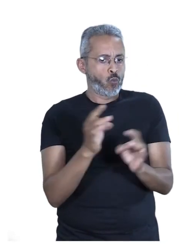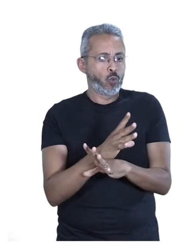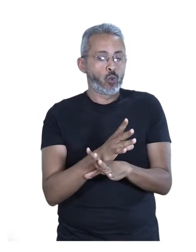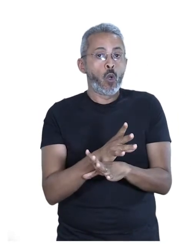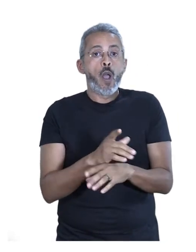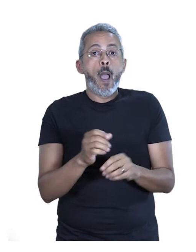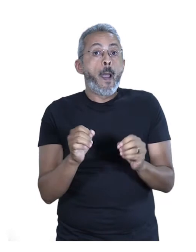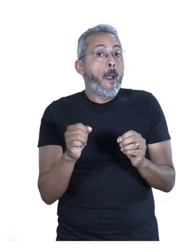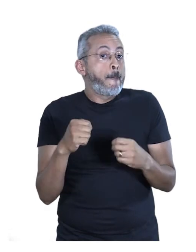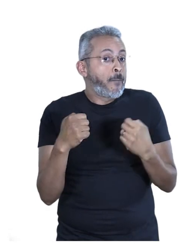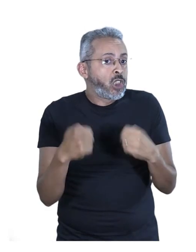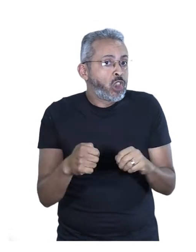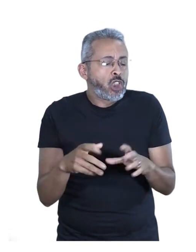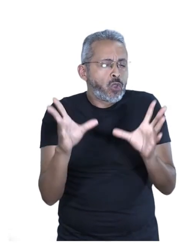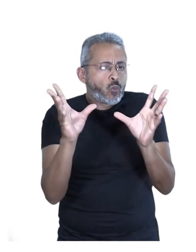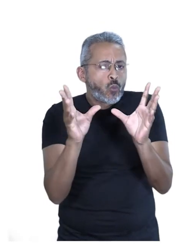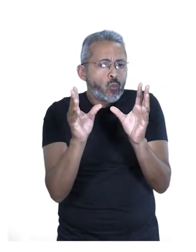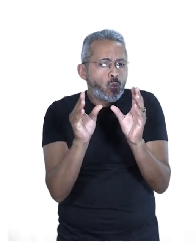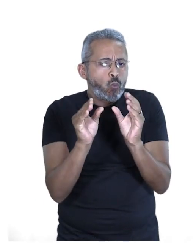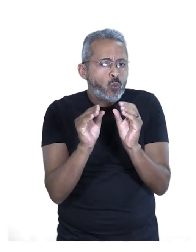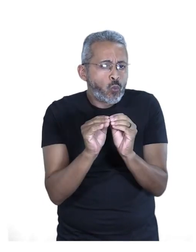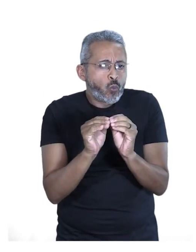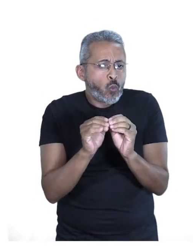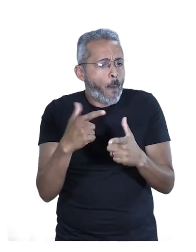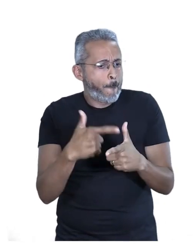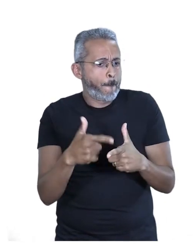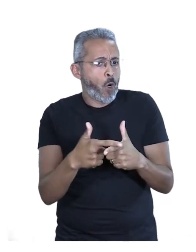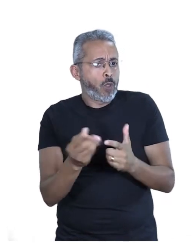deve ser uma síntese do problema abordado, mas com